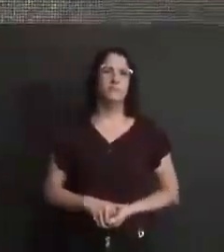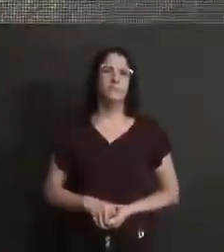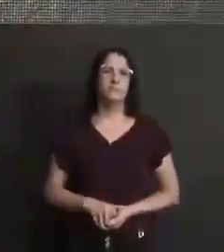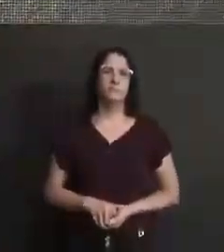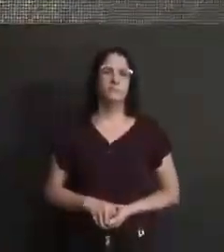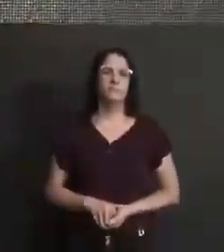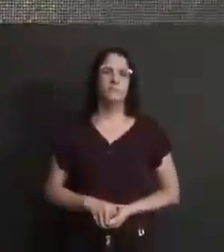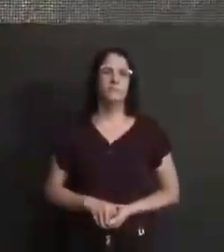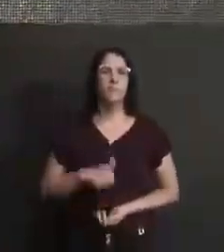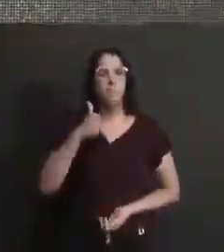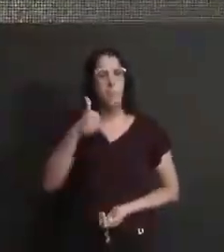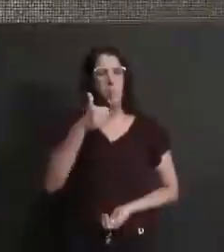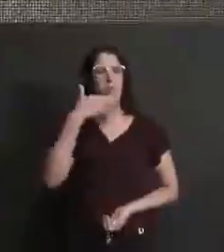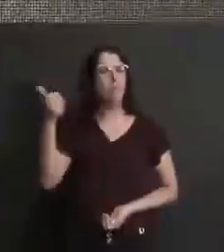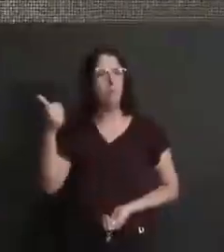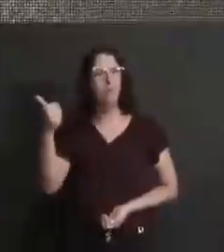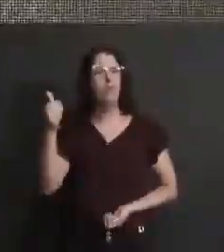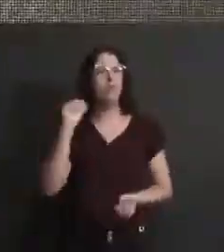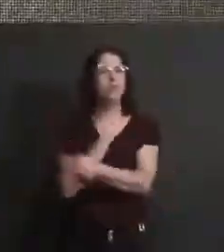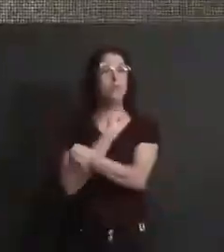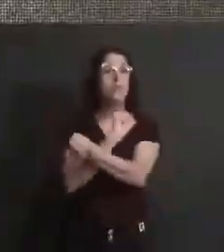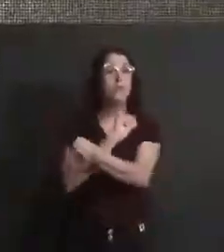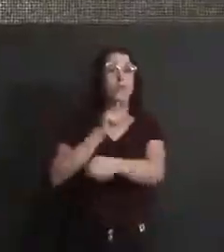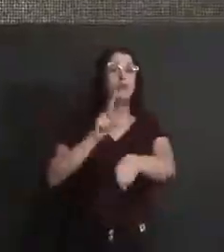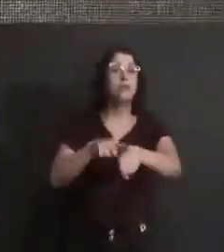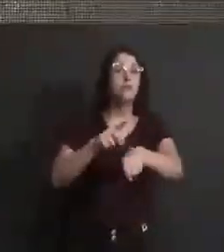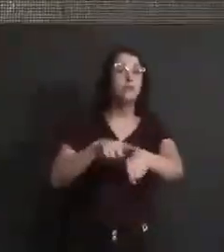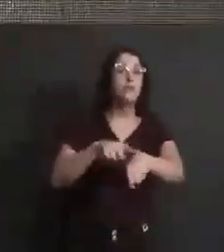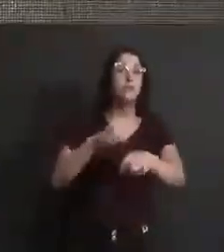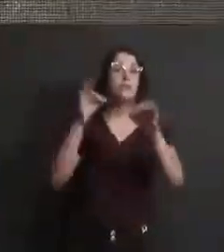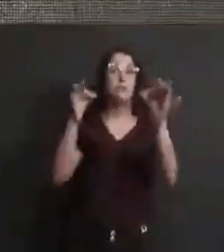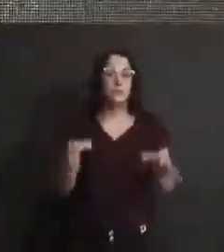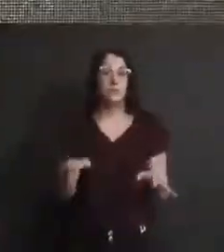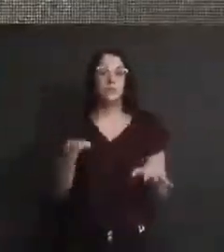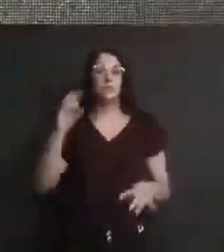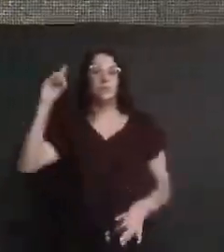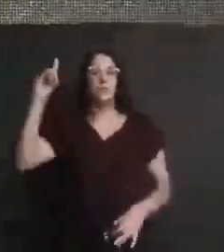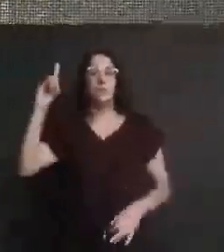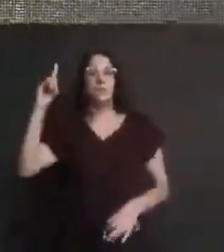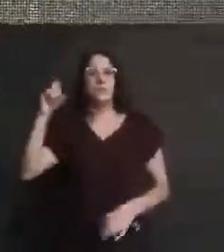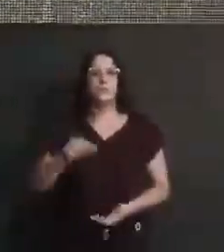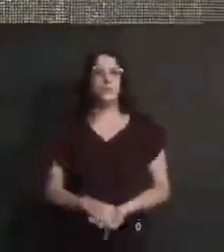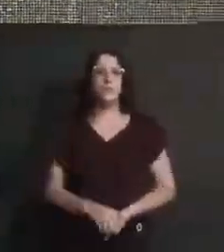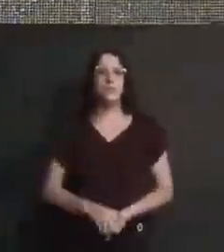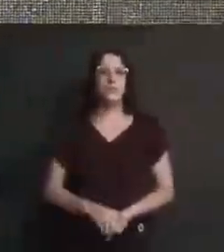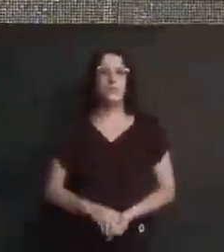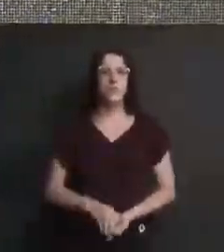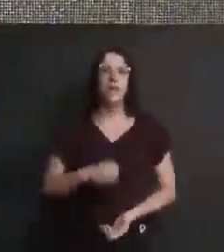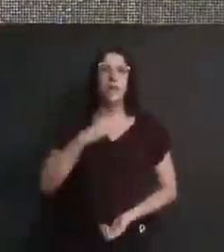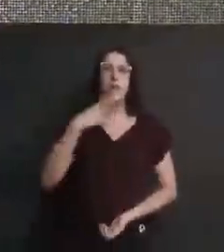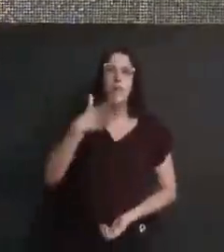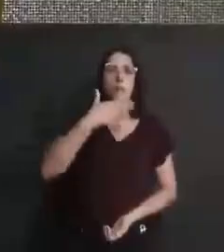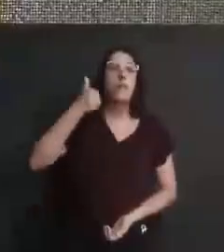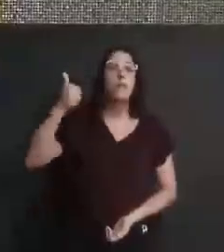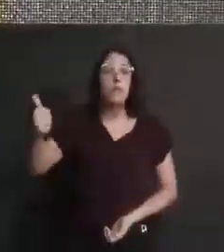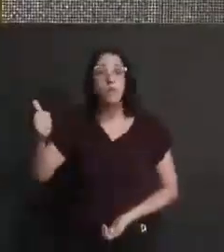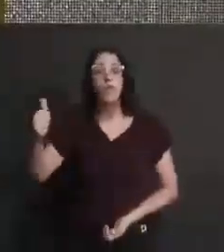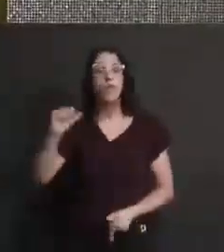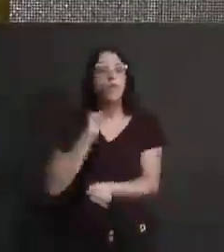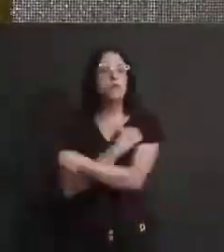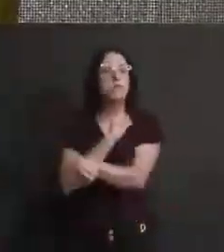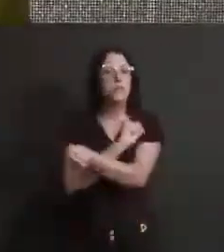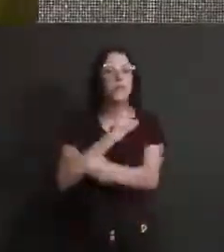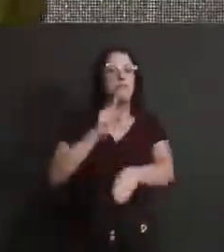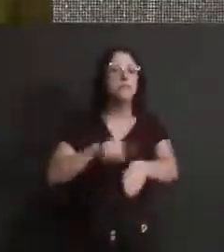Vale a pena esperar um tempo, vale a pena cumprir o propósito de Deus na